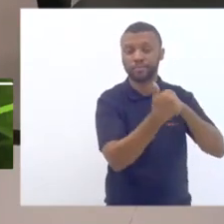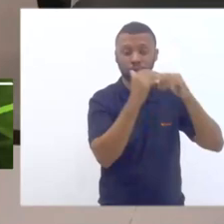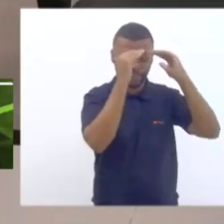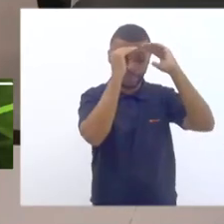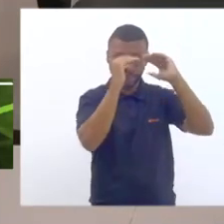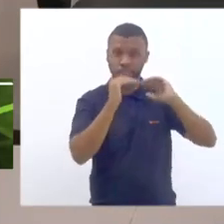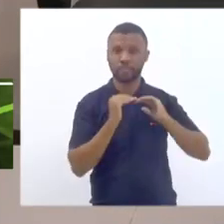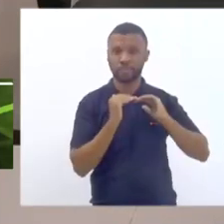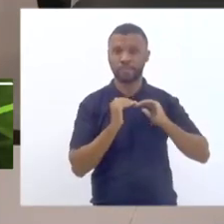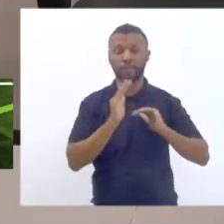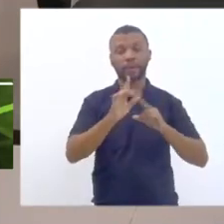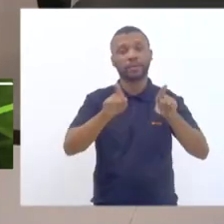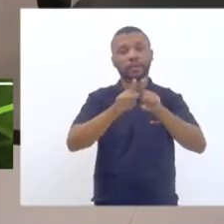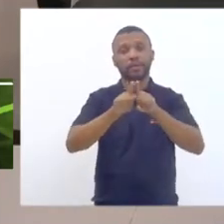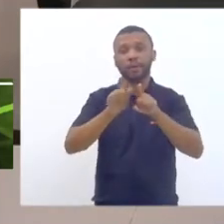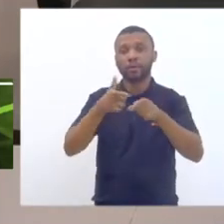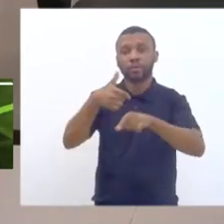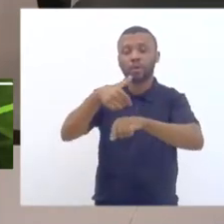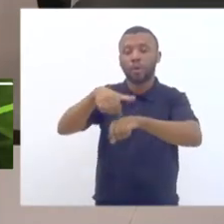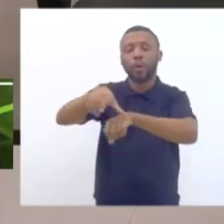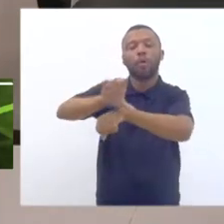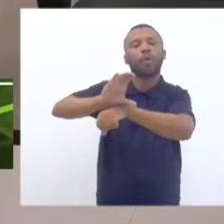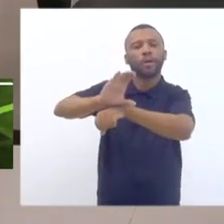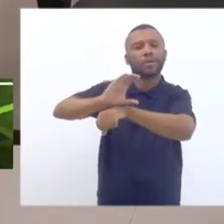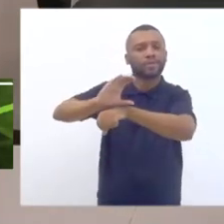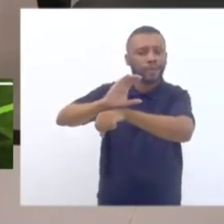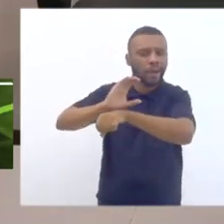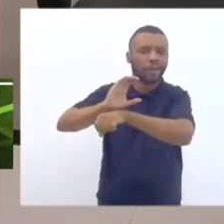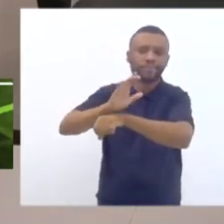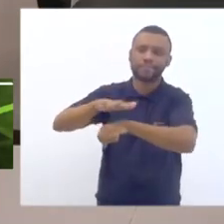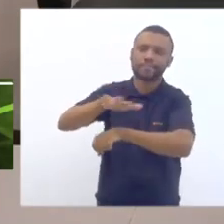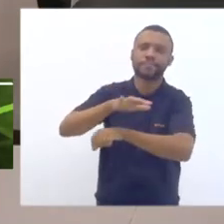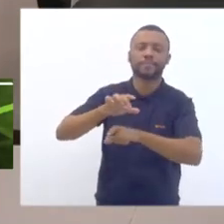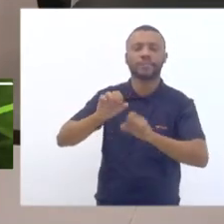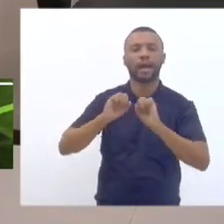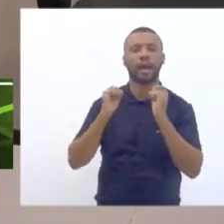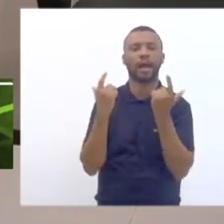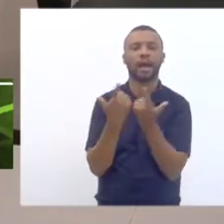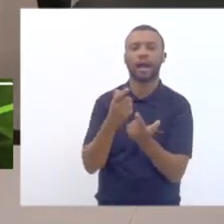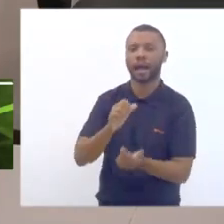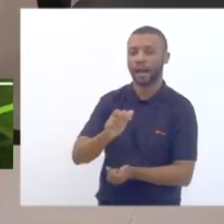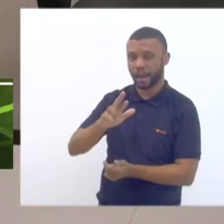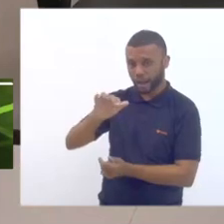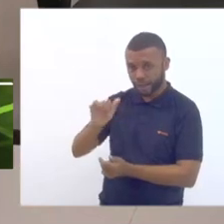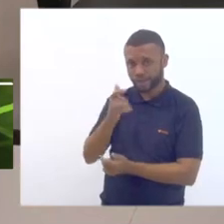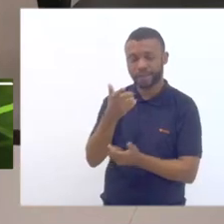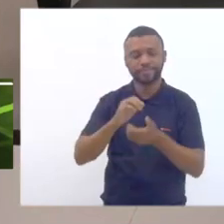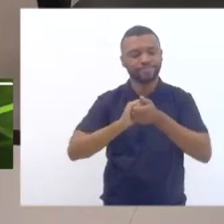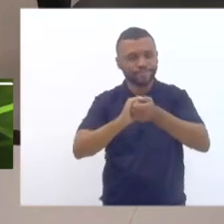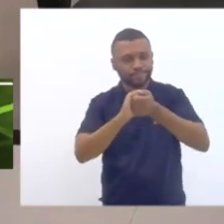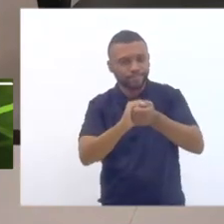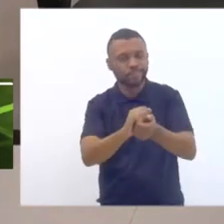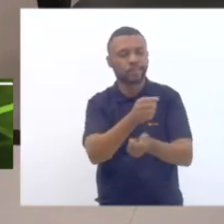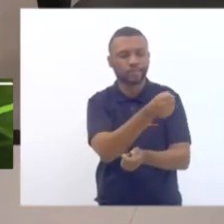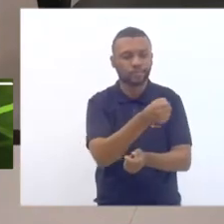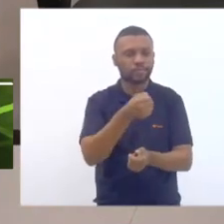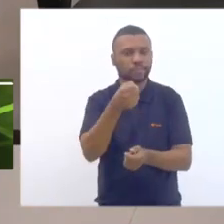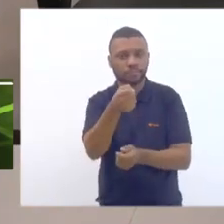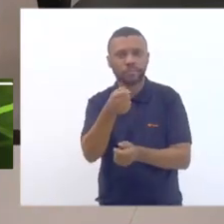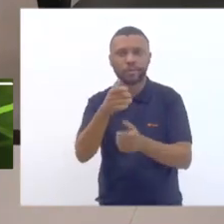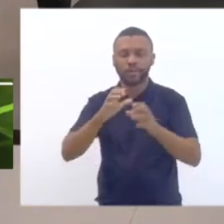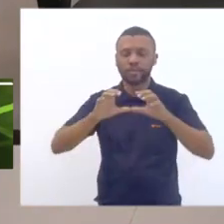o colegiado dessa casa. Então, eu quero saudar a presença e a recondução de Vossa Excelência a esse